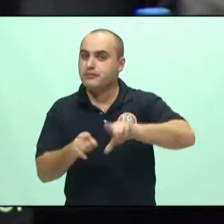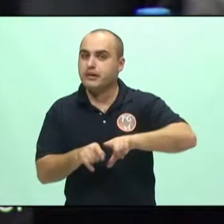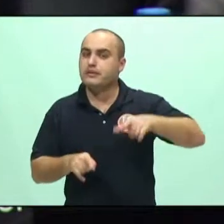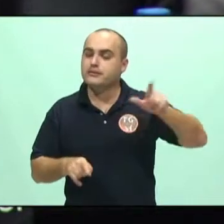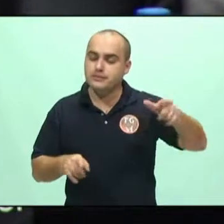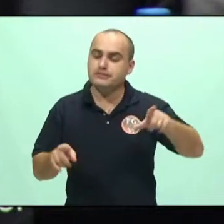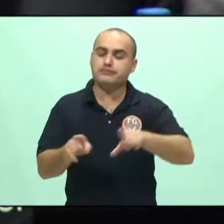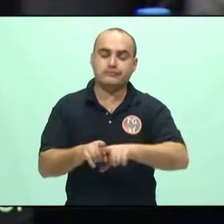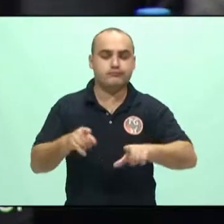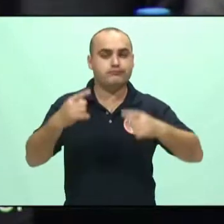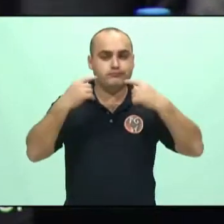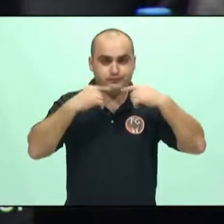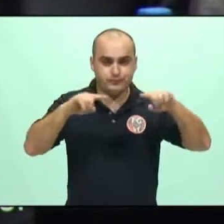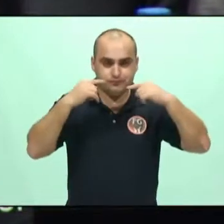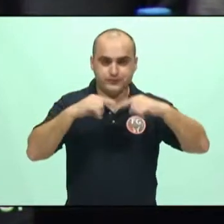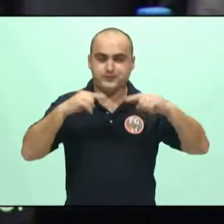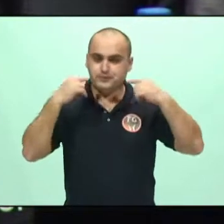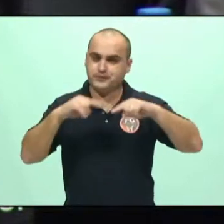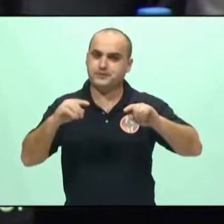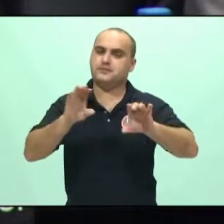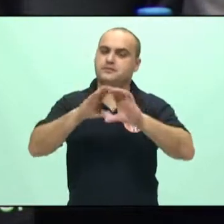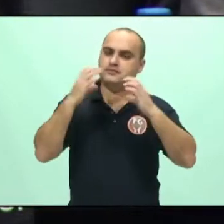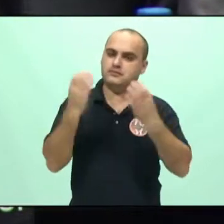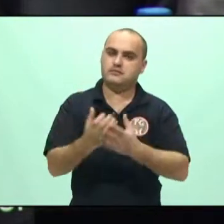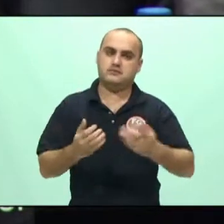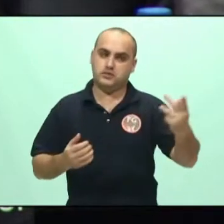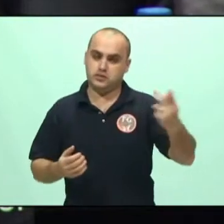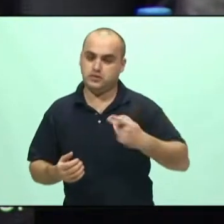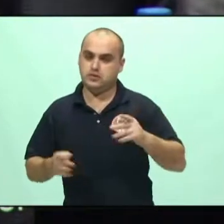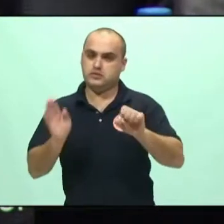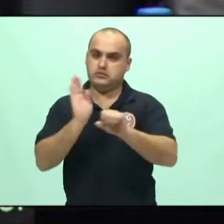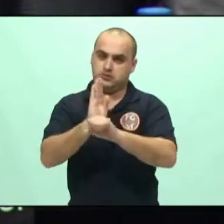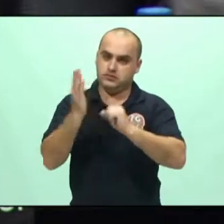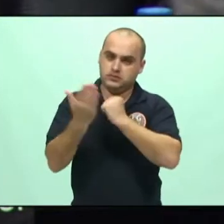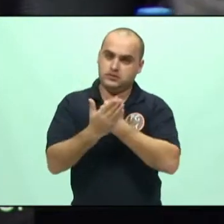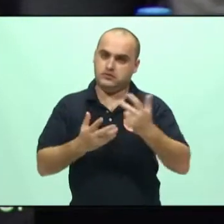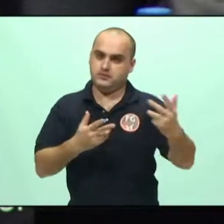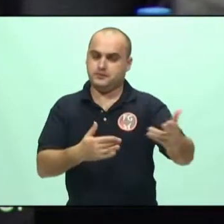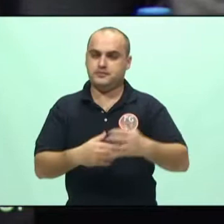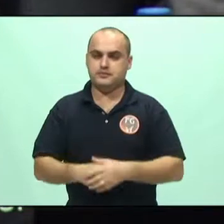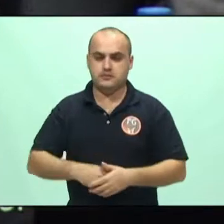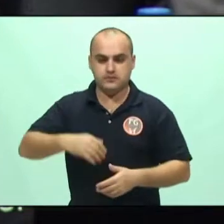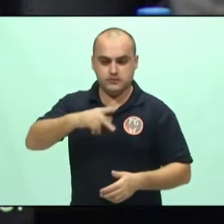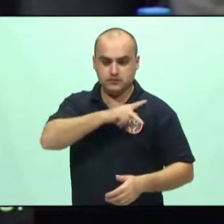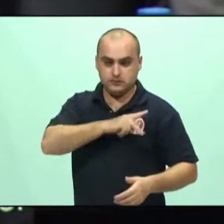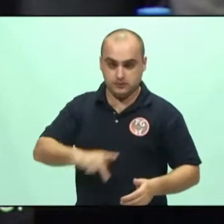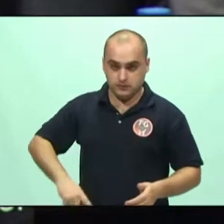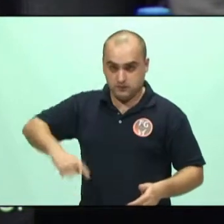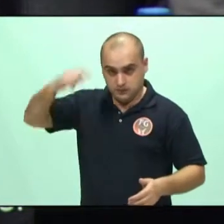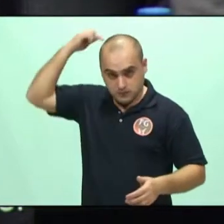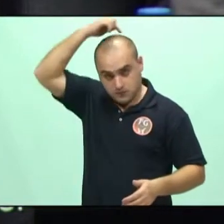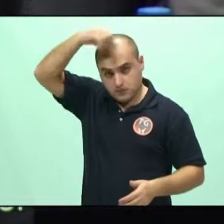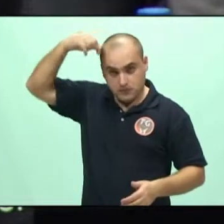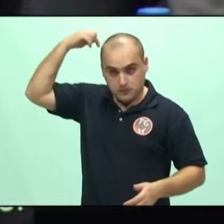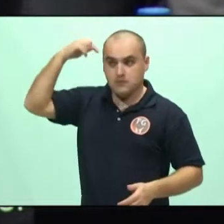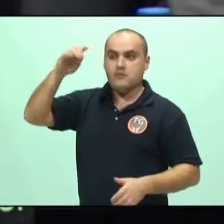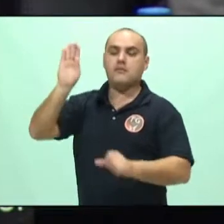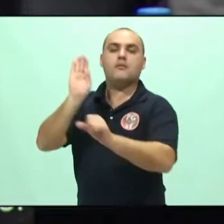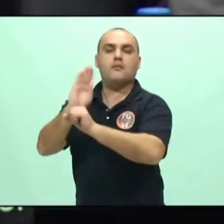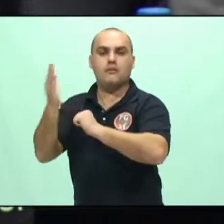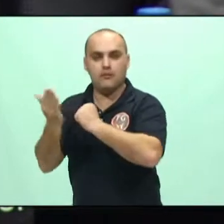reclamação da comunidade porque nós somos do mesmo bairro o presidente Paulinha mande também do mesmo bairro que massa